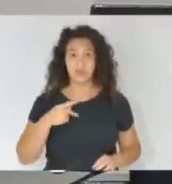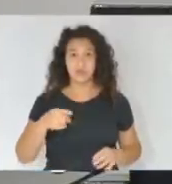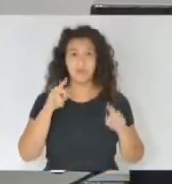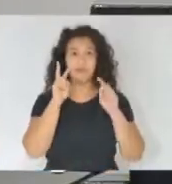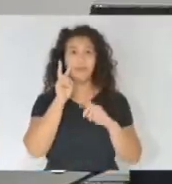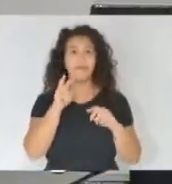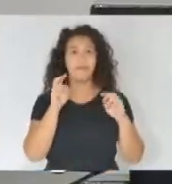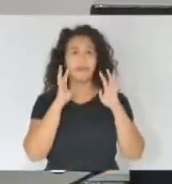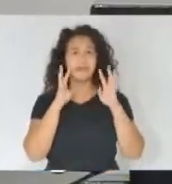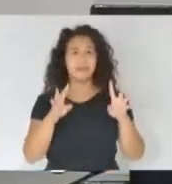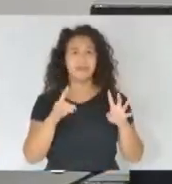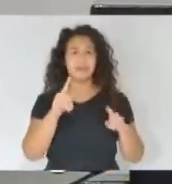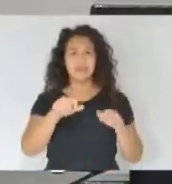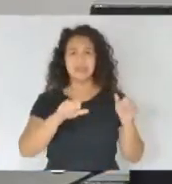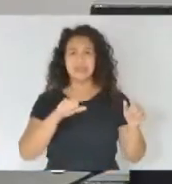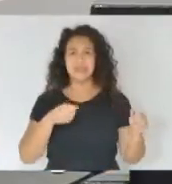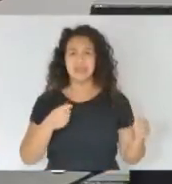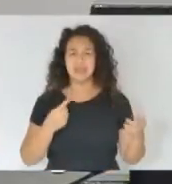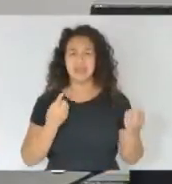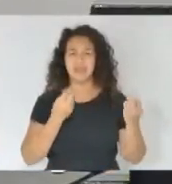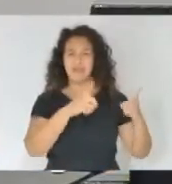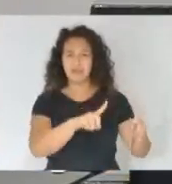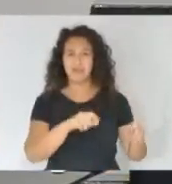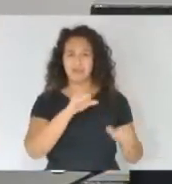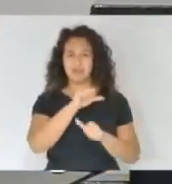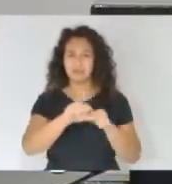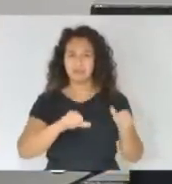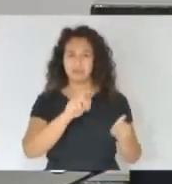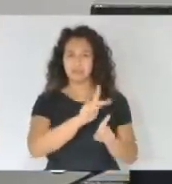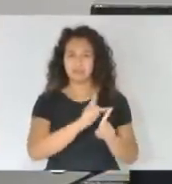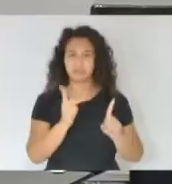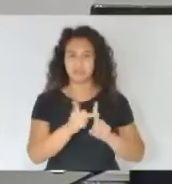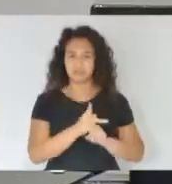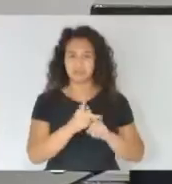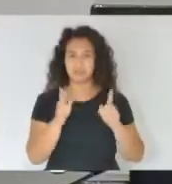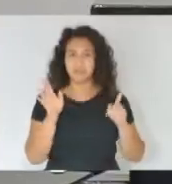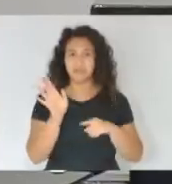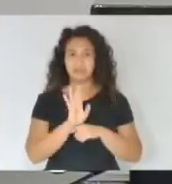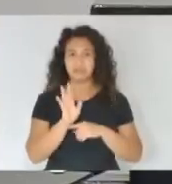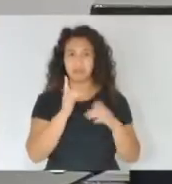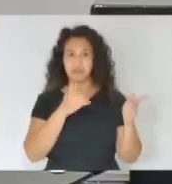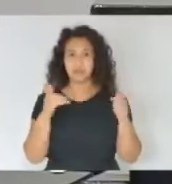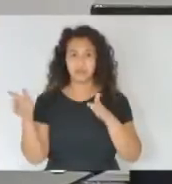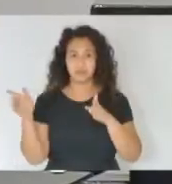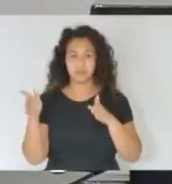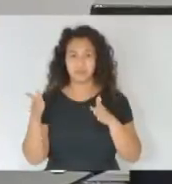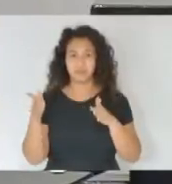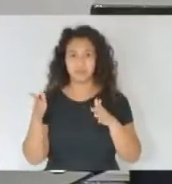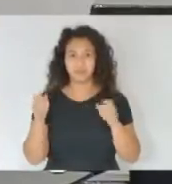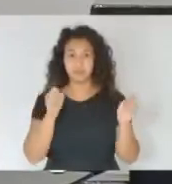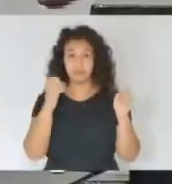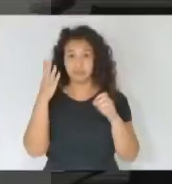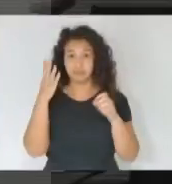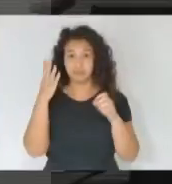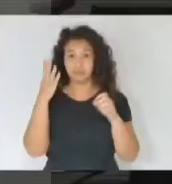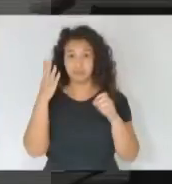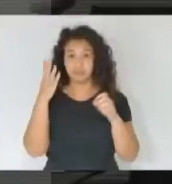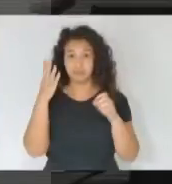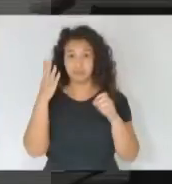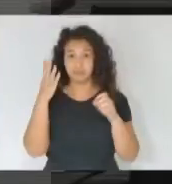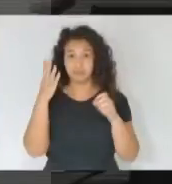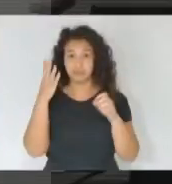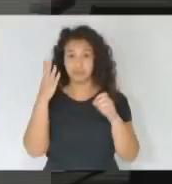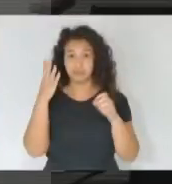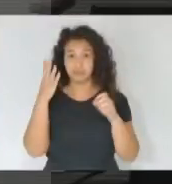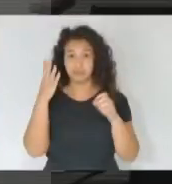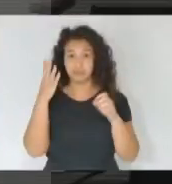que são contra as reformas da, a reforma da Previdência. Pode passar para mim, por favor, o slide. Eu quero que eles passem para mim, os deputados